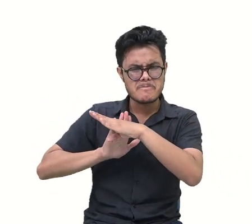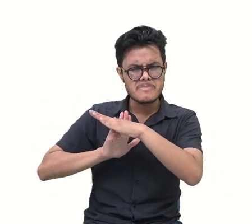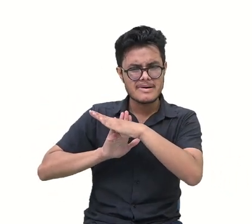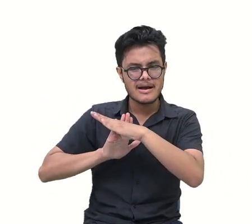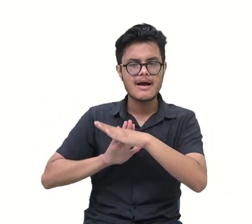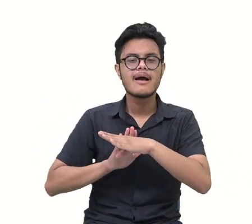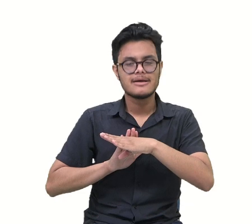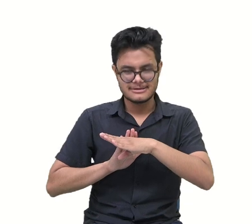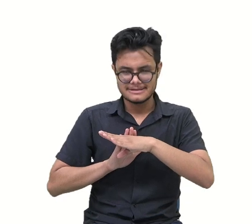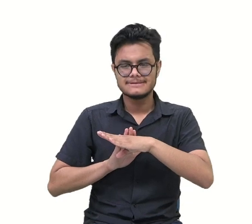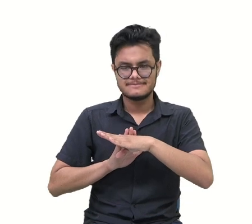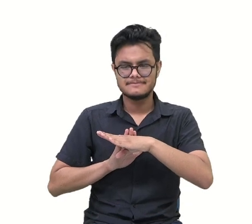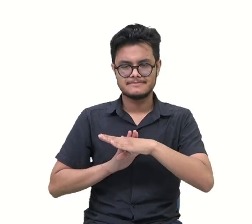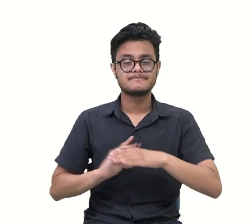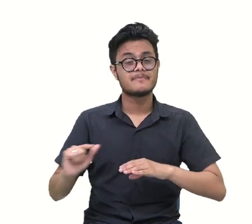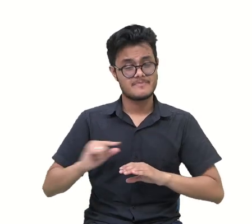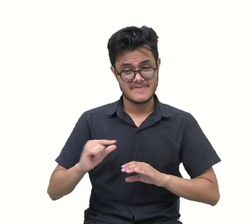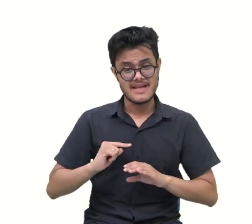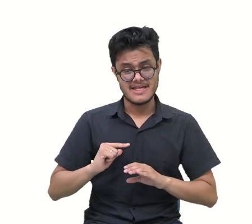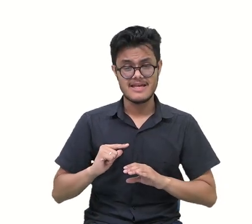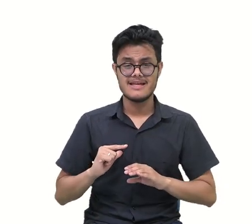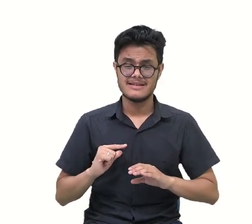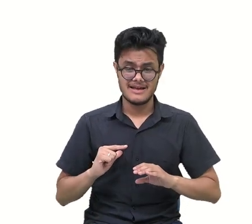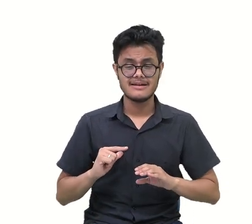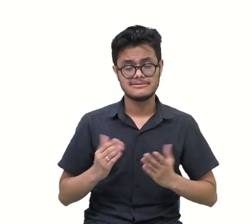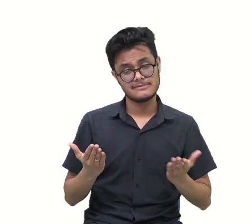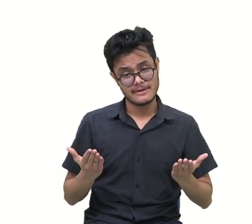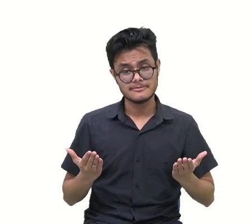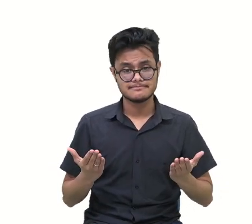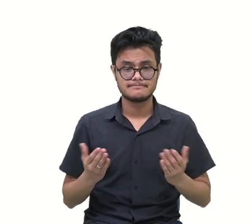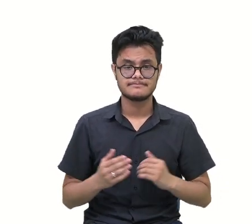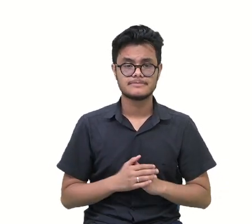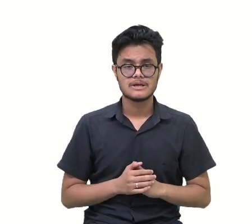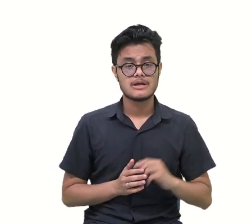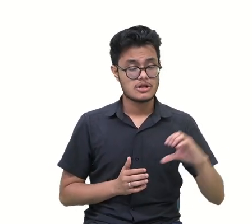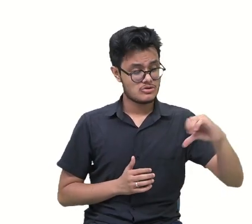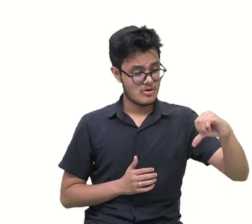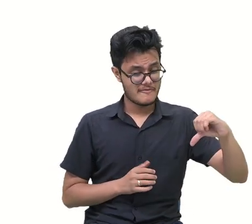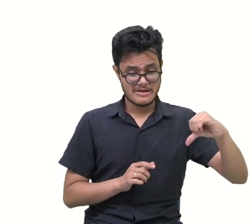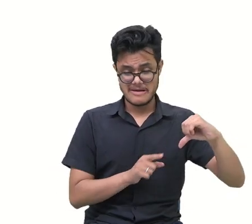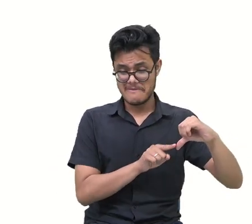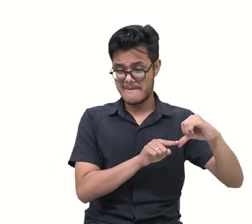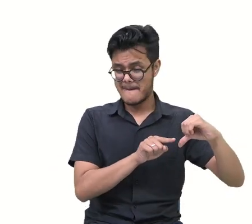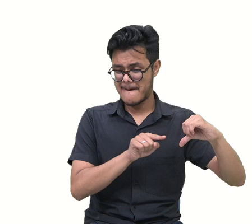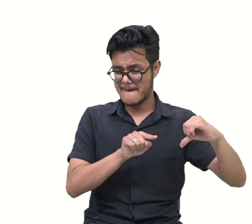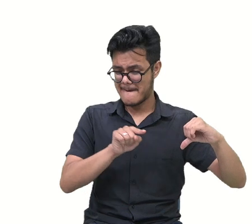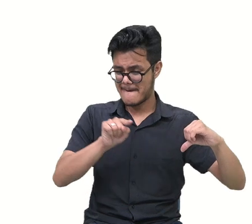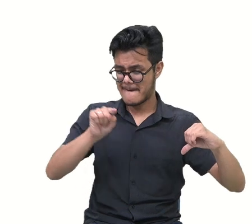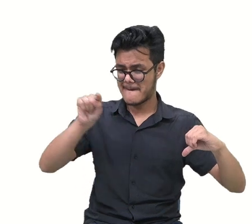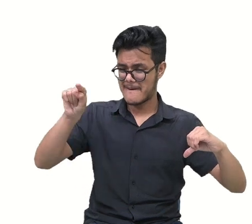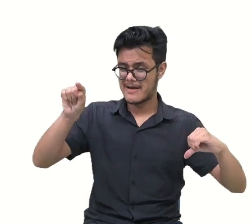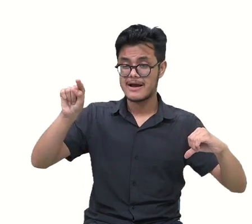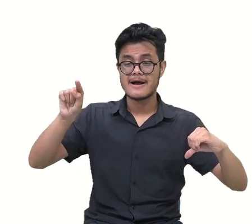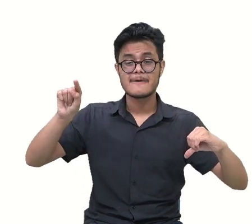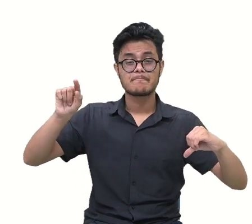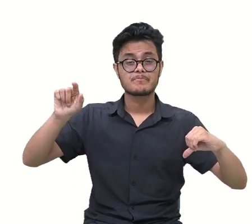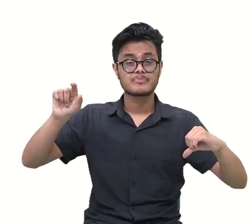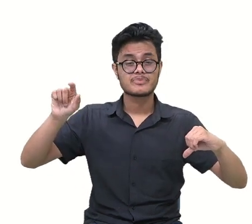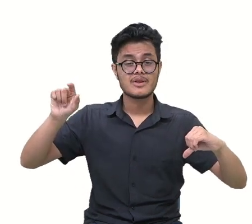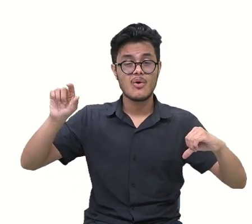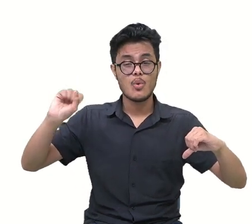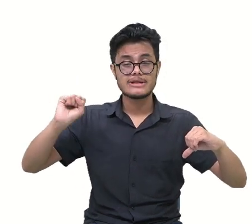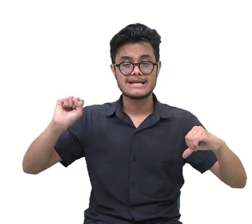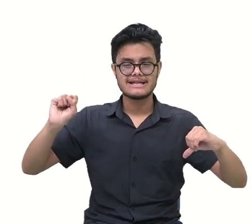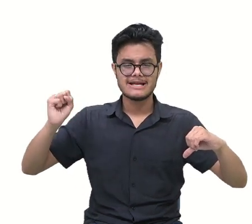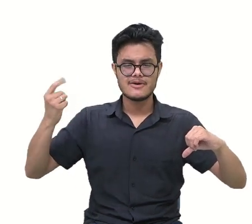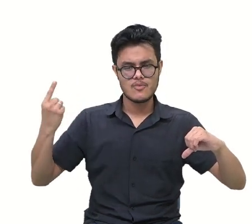né, a diferença que nós temos aí. Nós temos aqui uma diferença de 54, ó. Se você